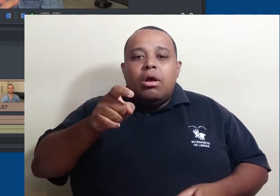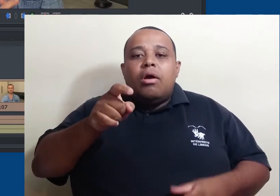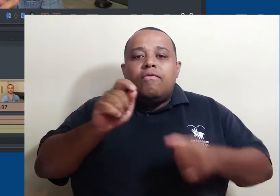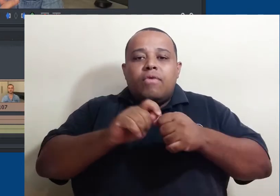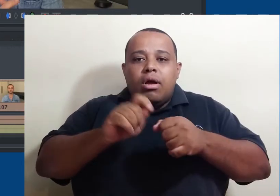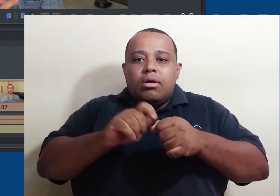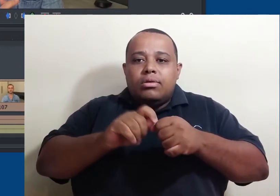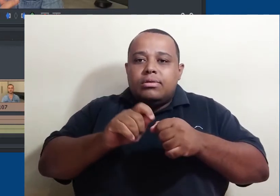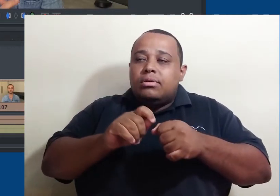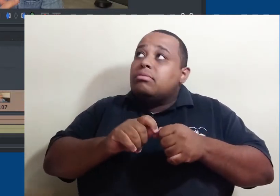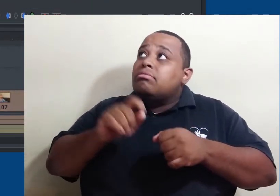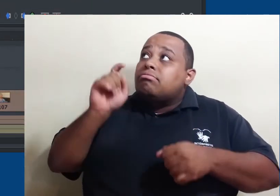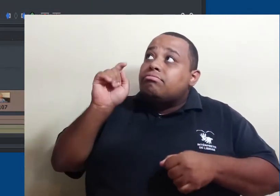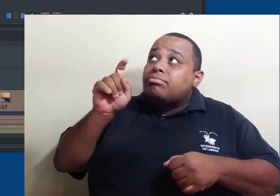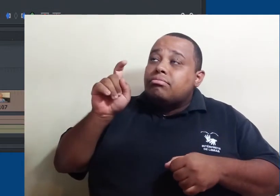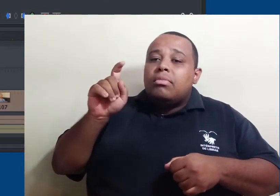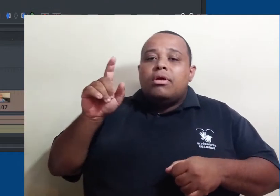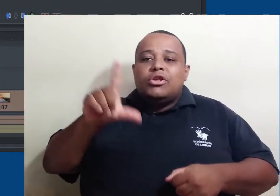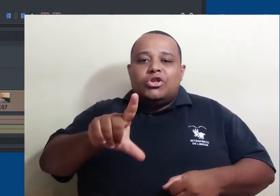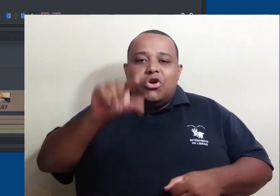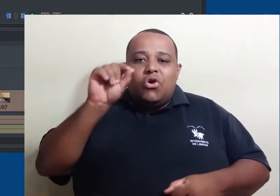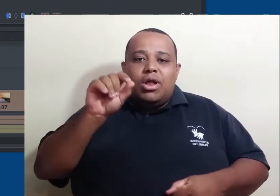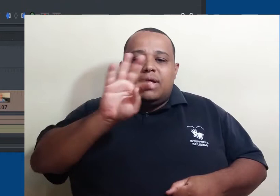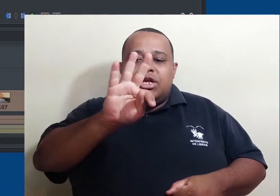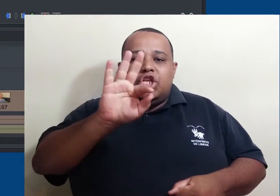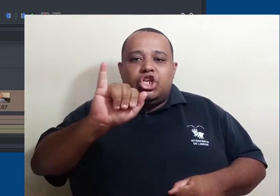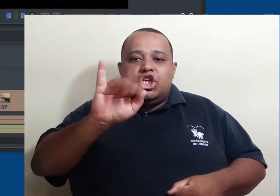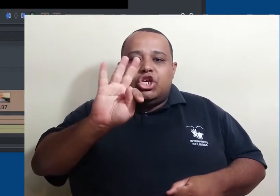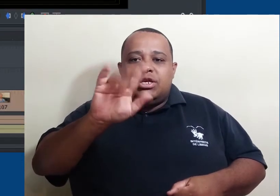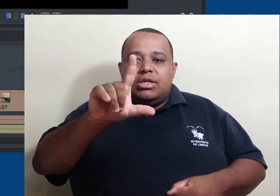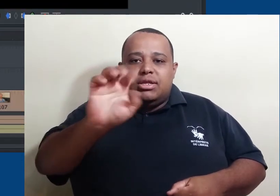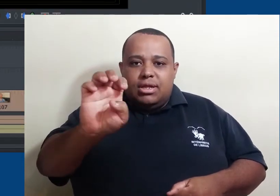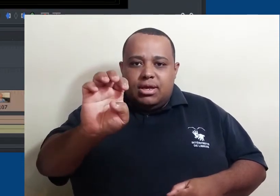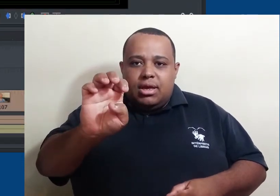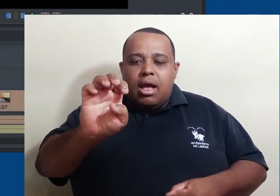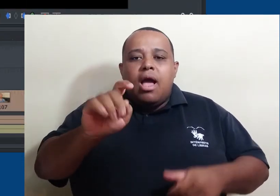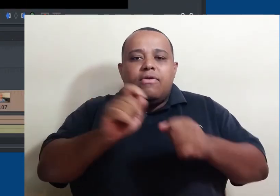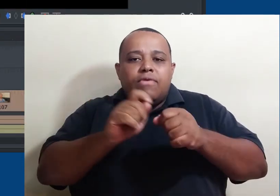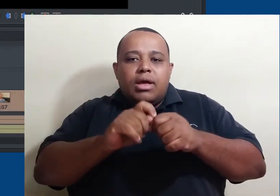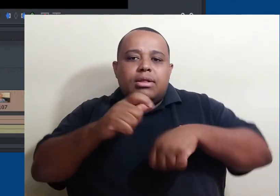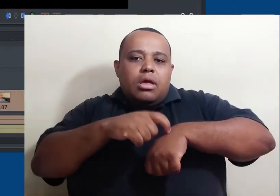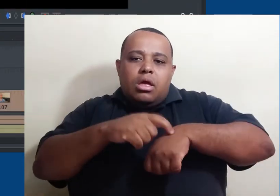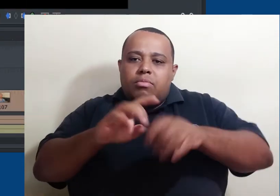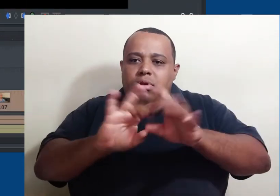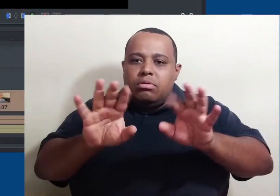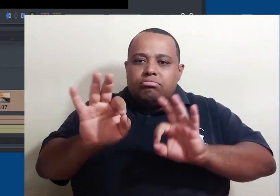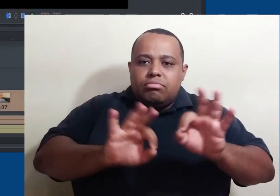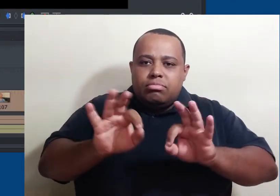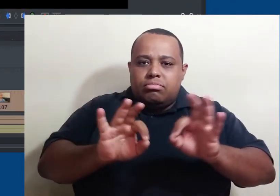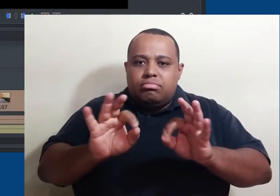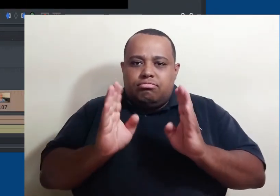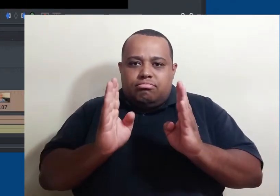pode simplesmente arrastar para cá. E você pode ajustar a duração que você quiser. Pessoal, para a gente escrever aqui em português,